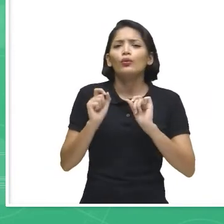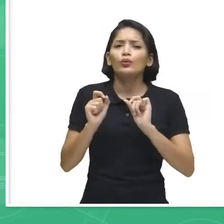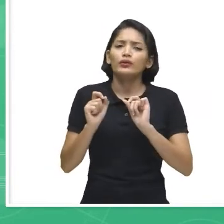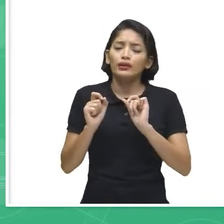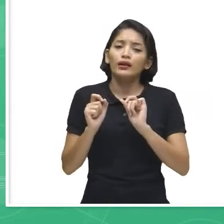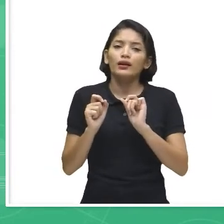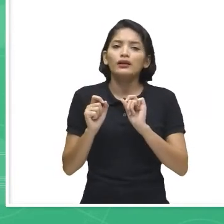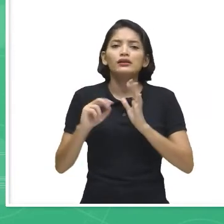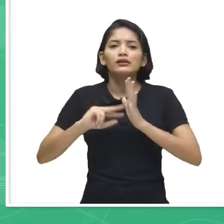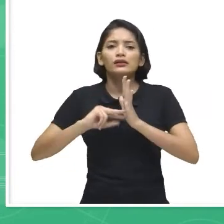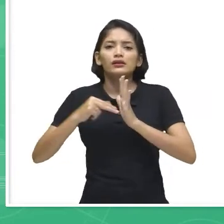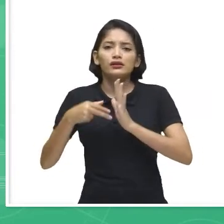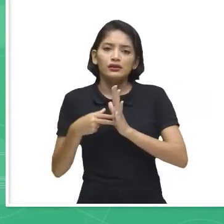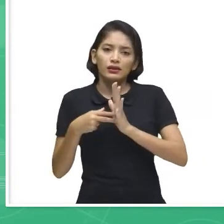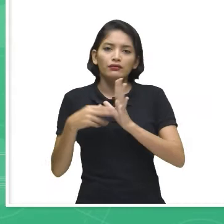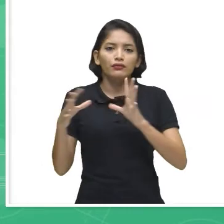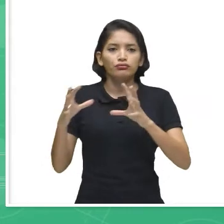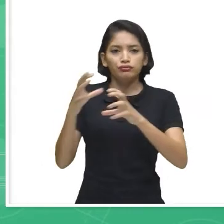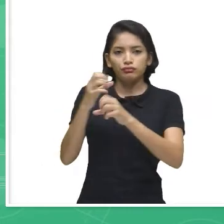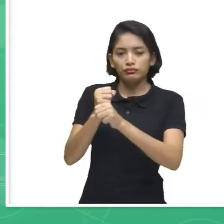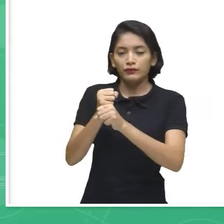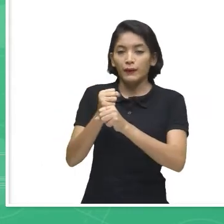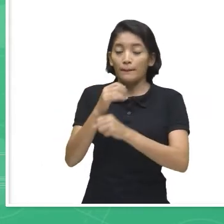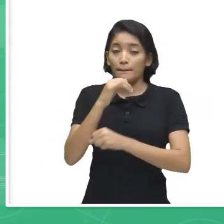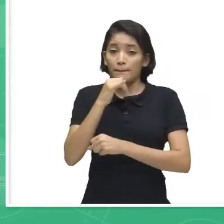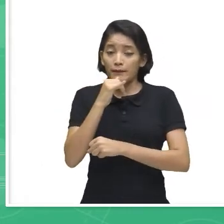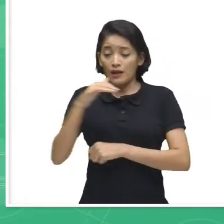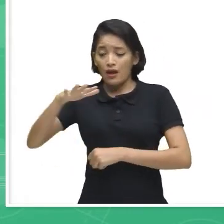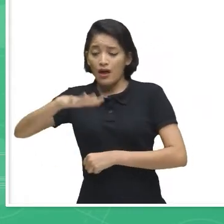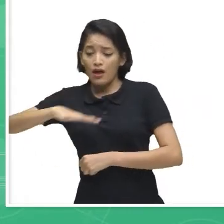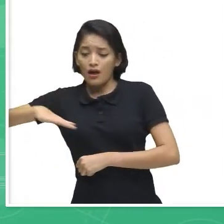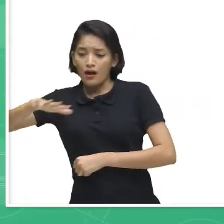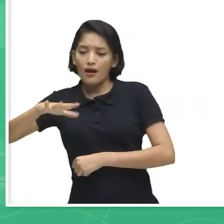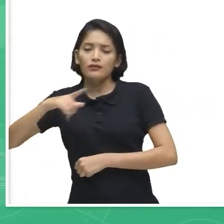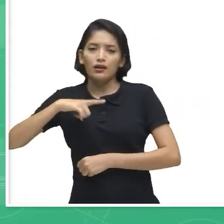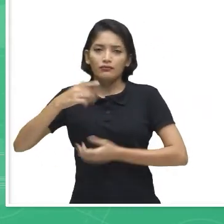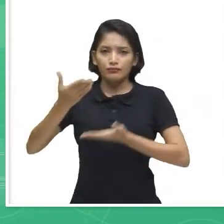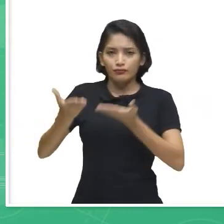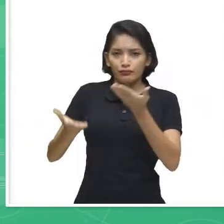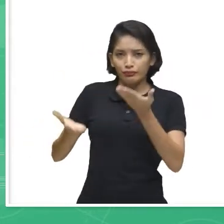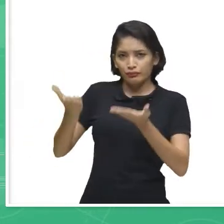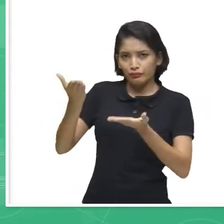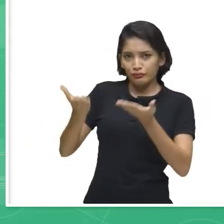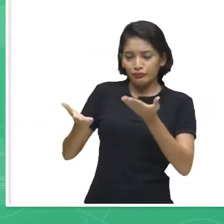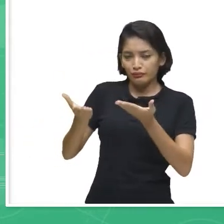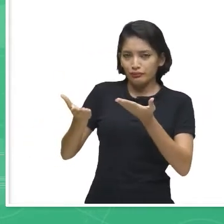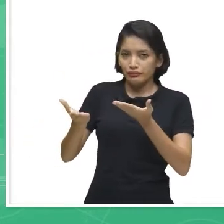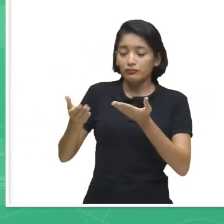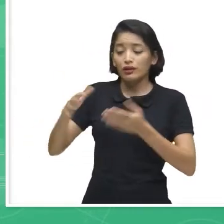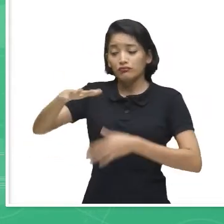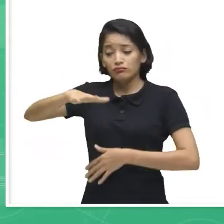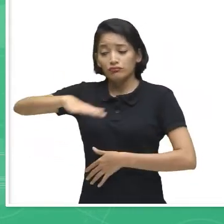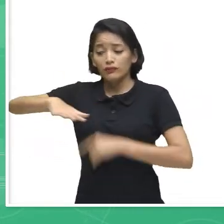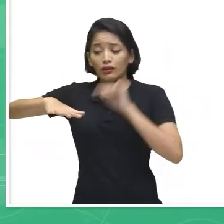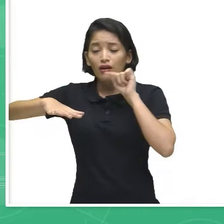da força elétrica. Olha. Se um condutor elétrico apresenta equilíbrio em sua superfície, esta superfície é